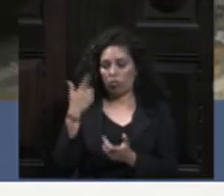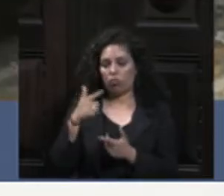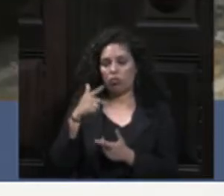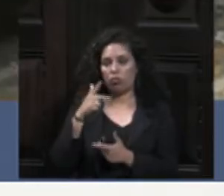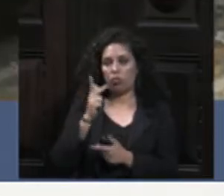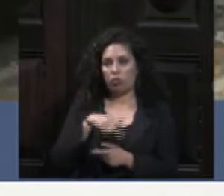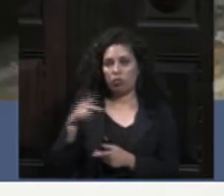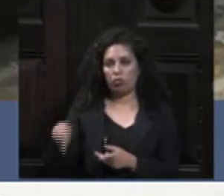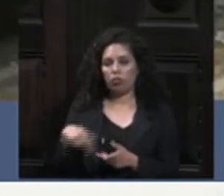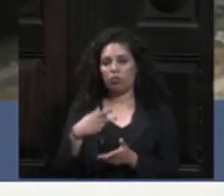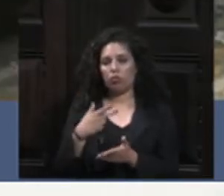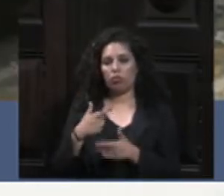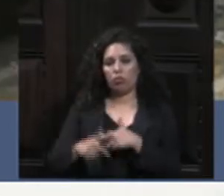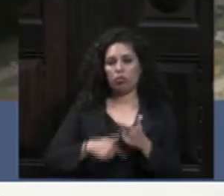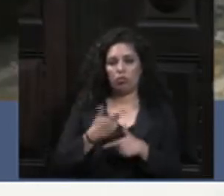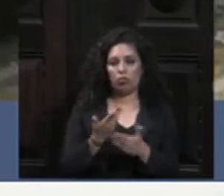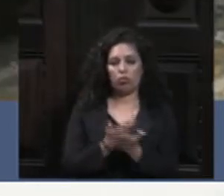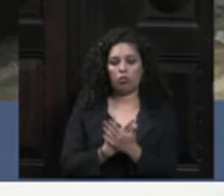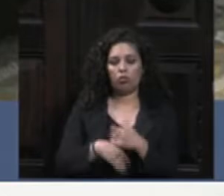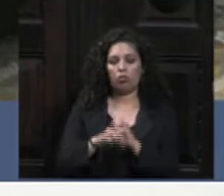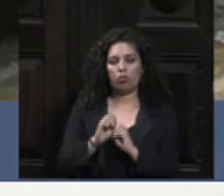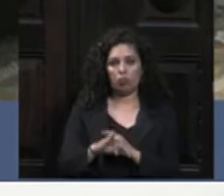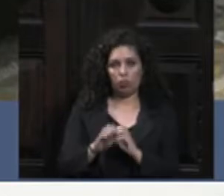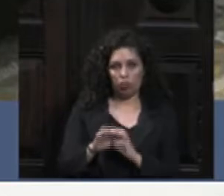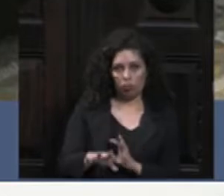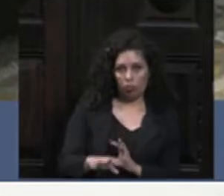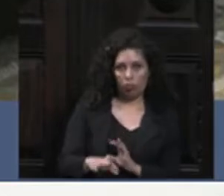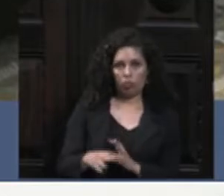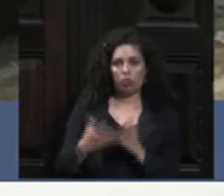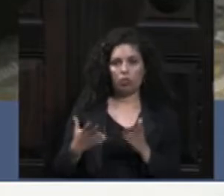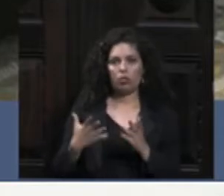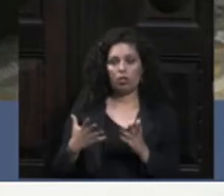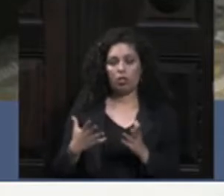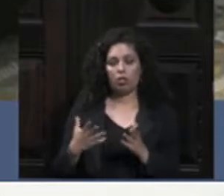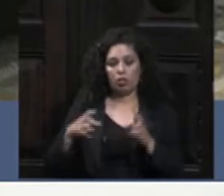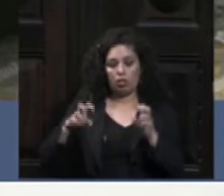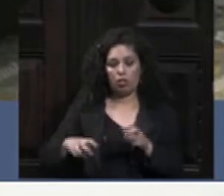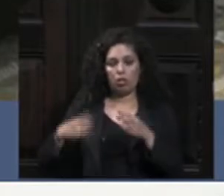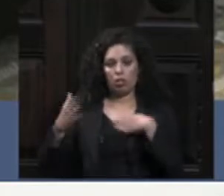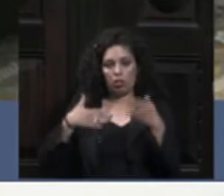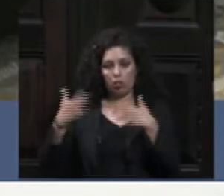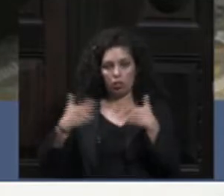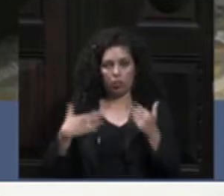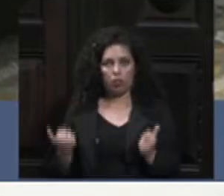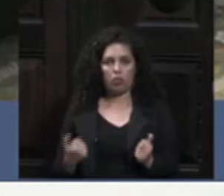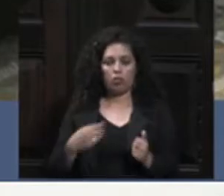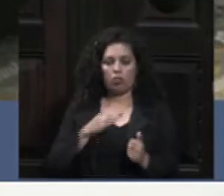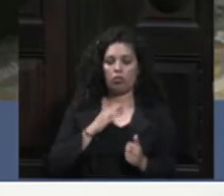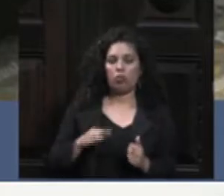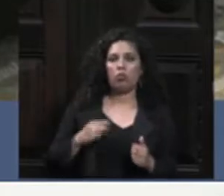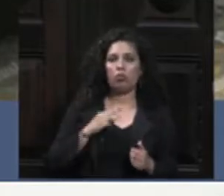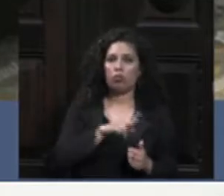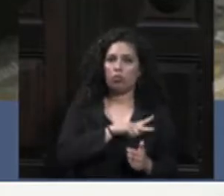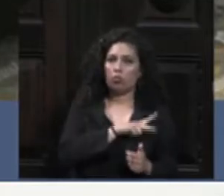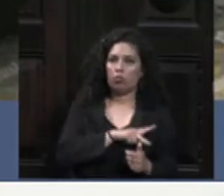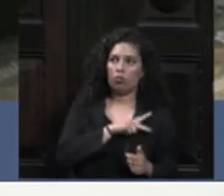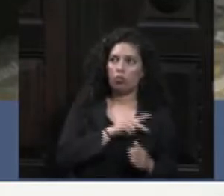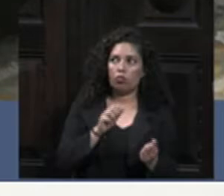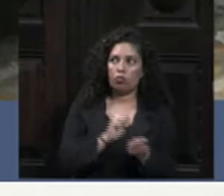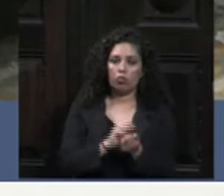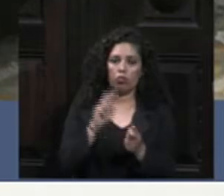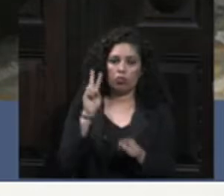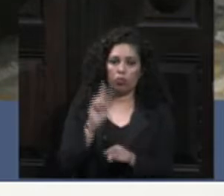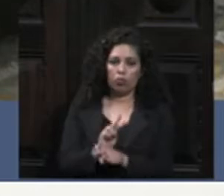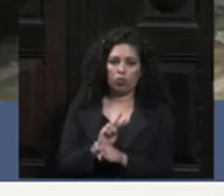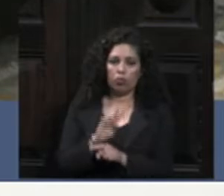estabelecer o diálogo, o Ministério Público tem acompanhado, tem buscado estabelecer os canais, mas a Prefeitura de